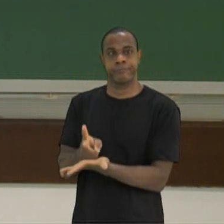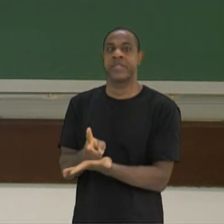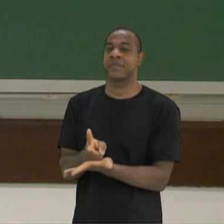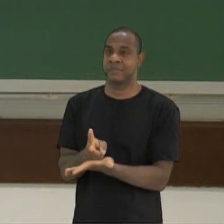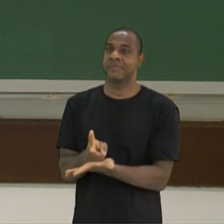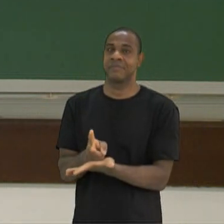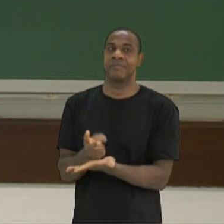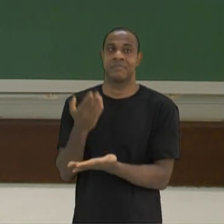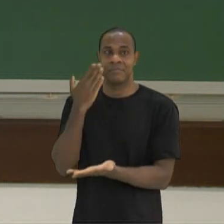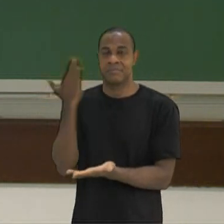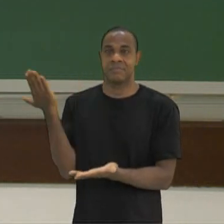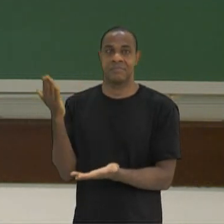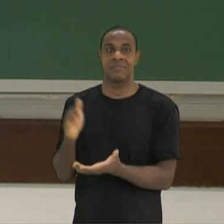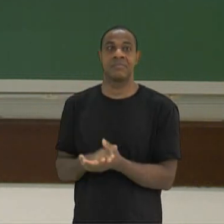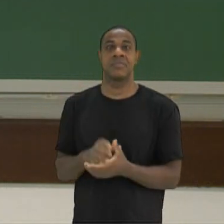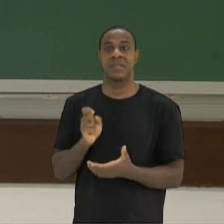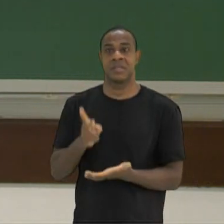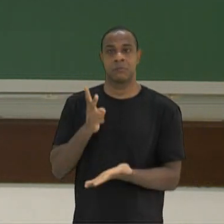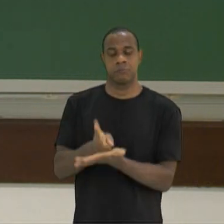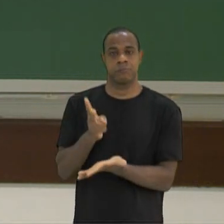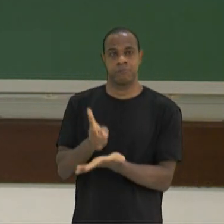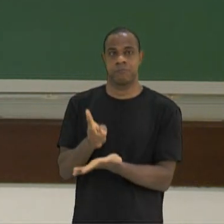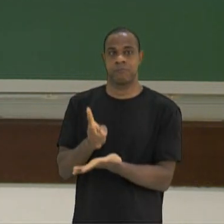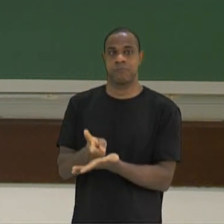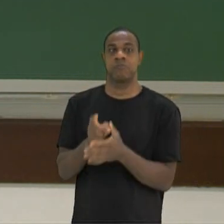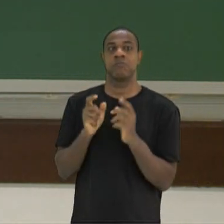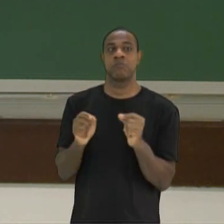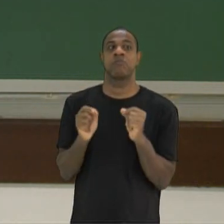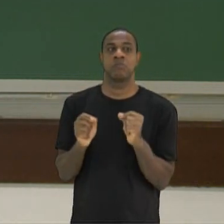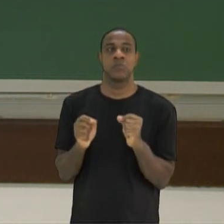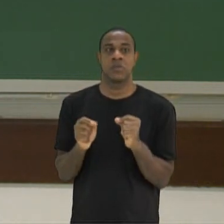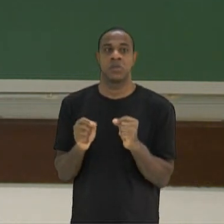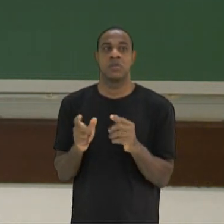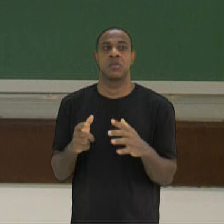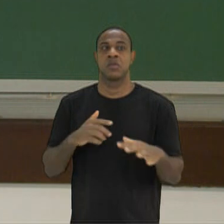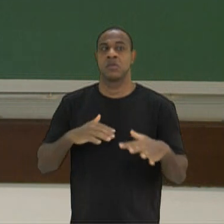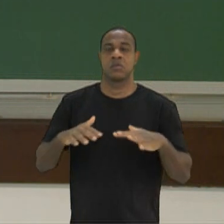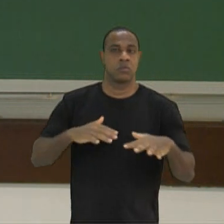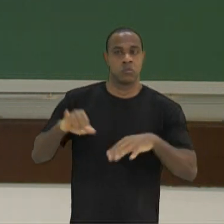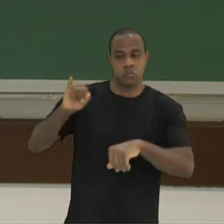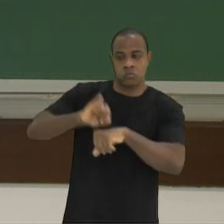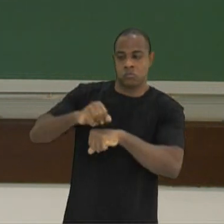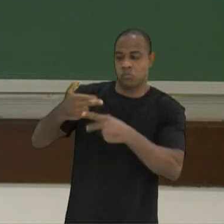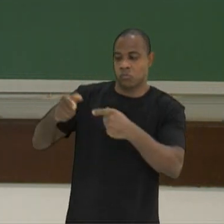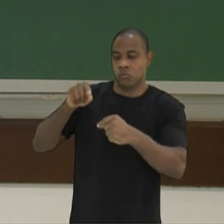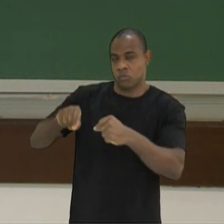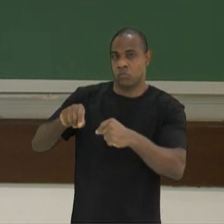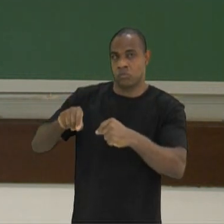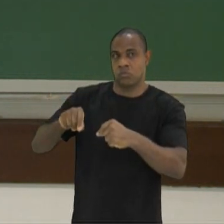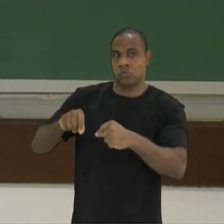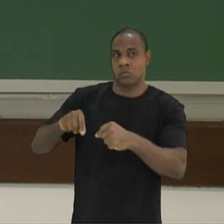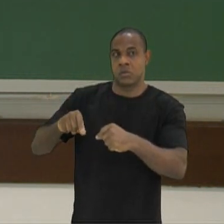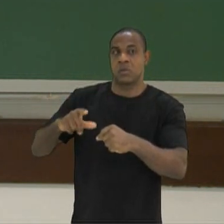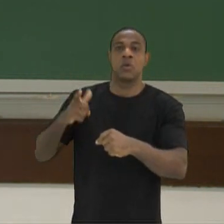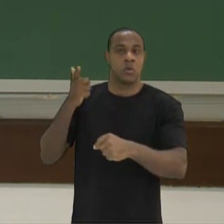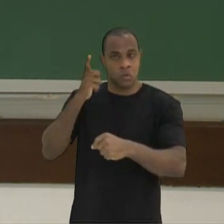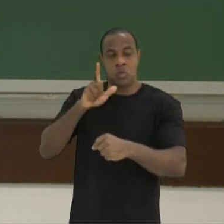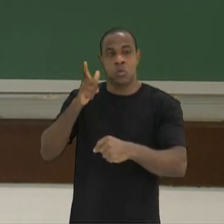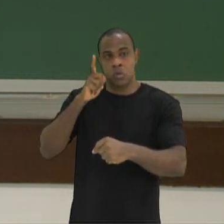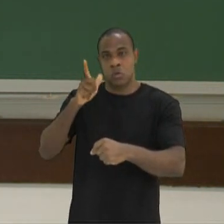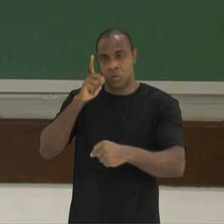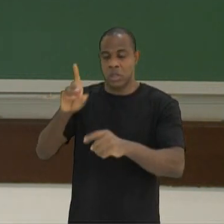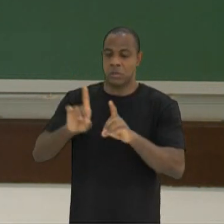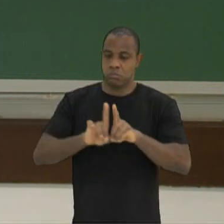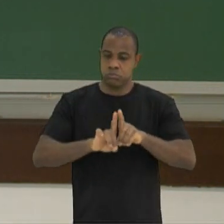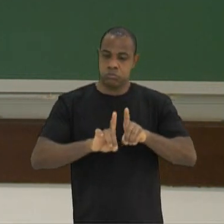justamente pela velocidade se manter constante que aquele móvel, aquele corpo, consegue percorrer no intervalo de